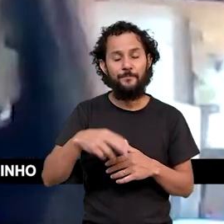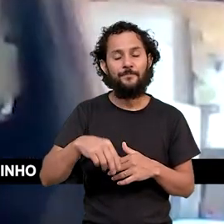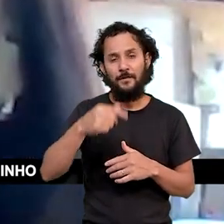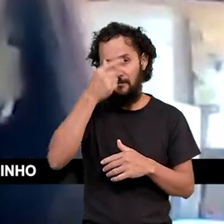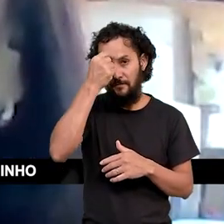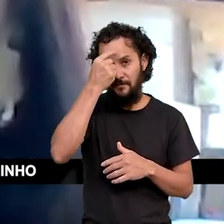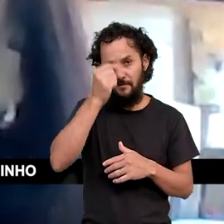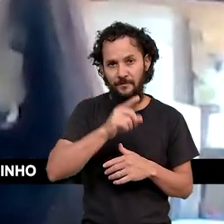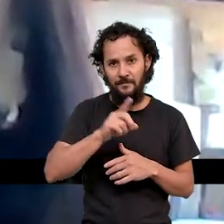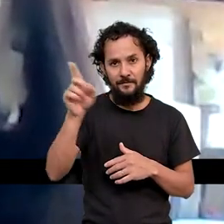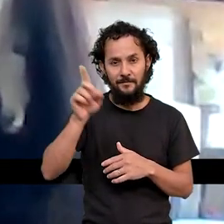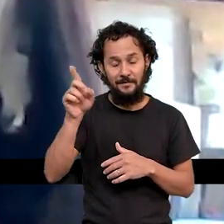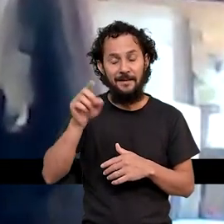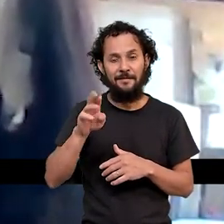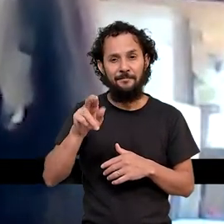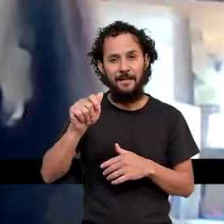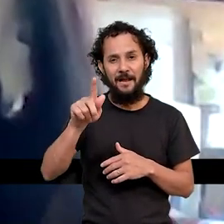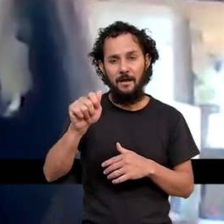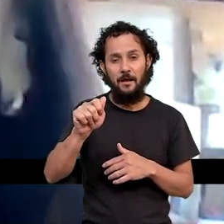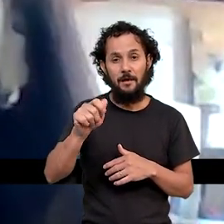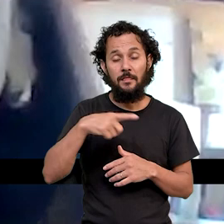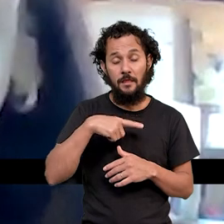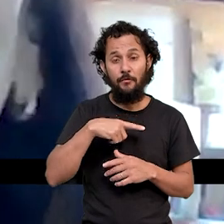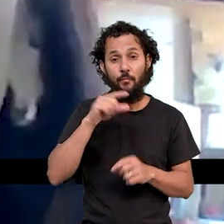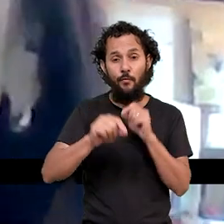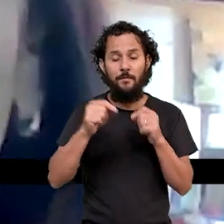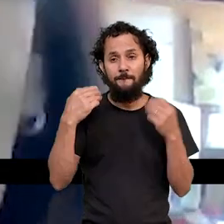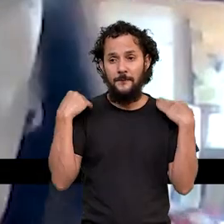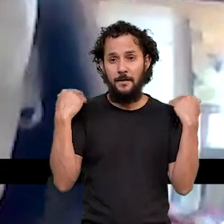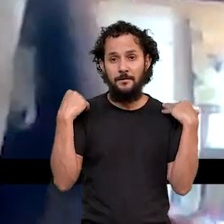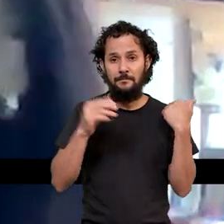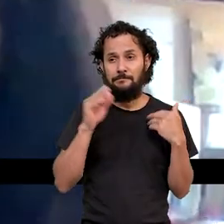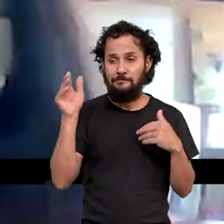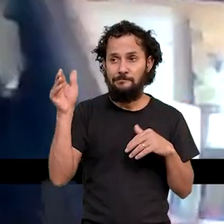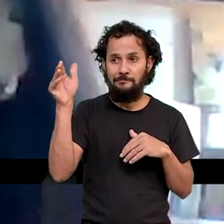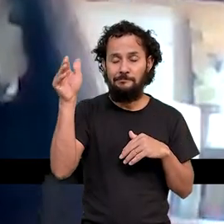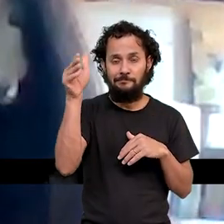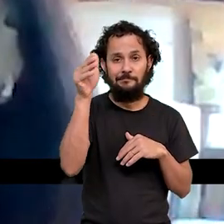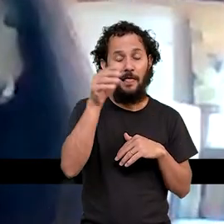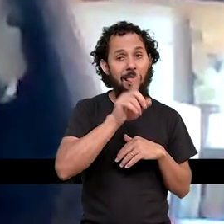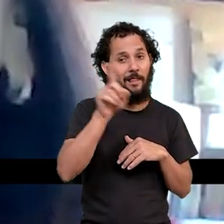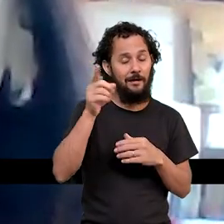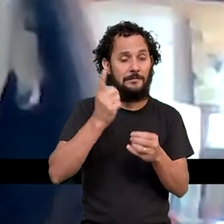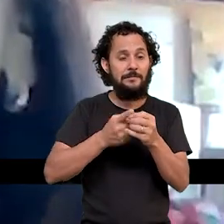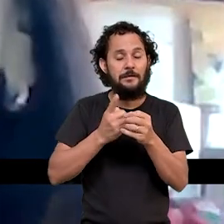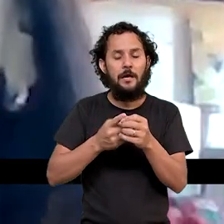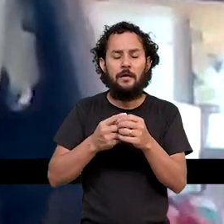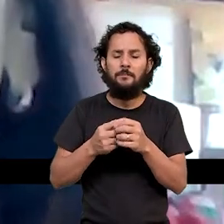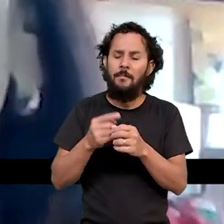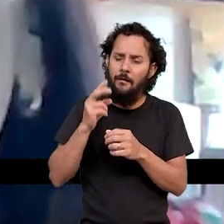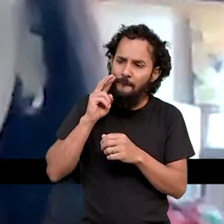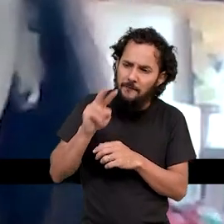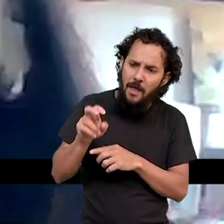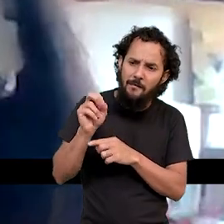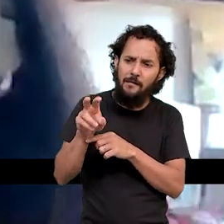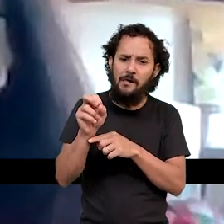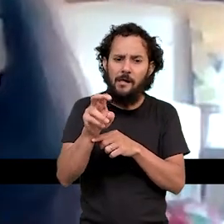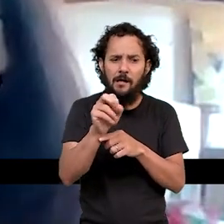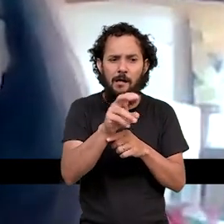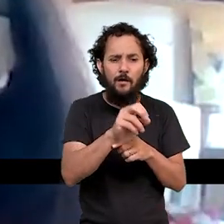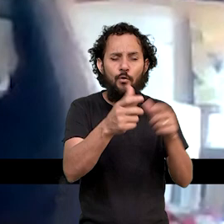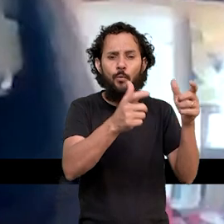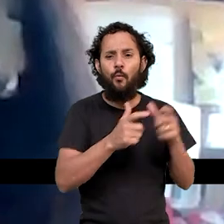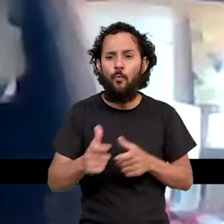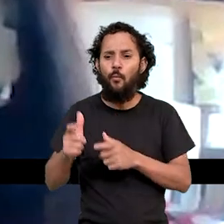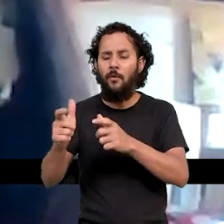na Universidade do Minho, em Braga, nós fizemos um passeio pela cidade, reconhecendo